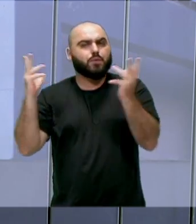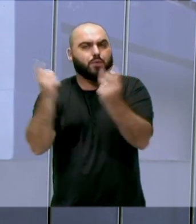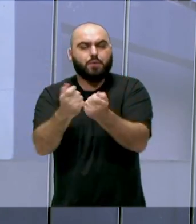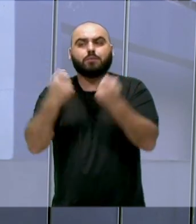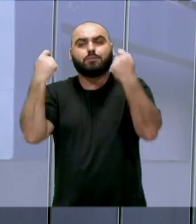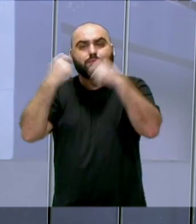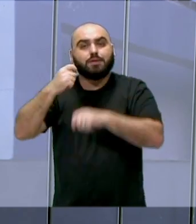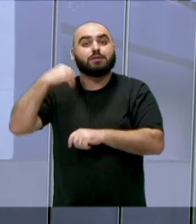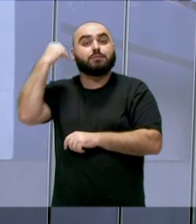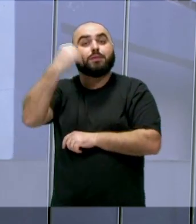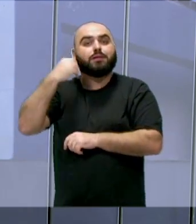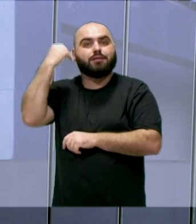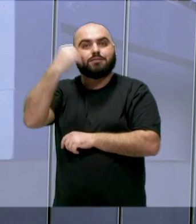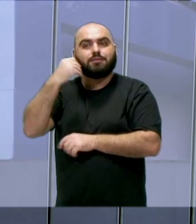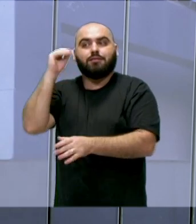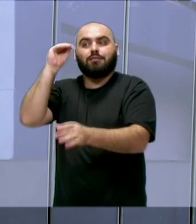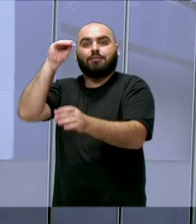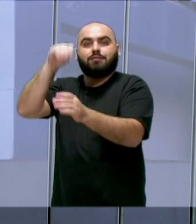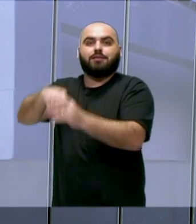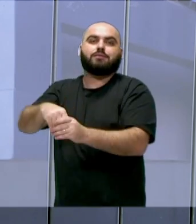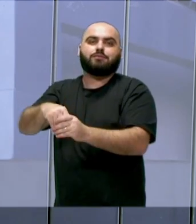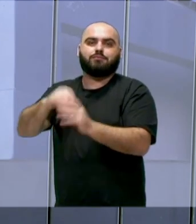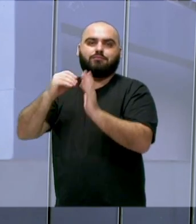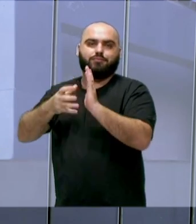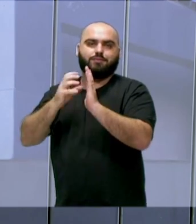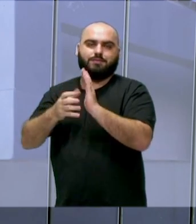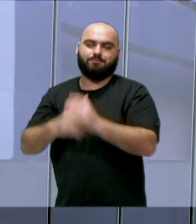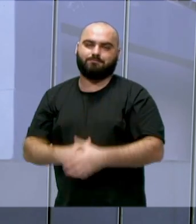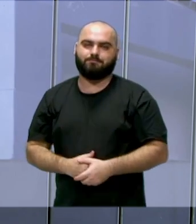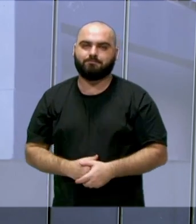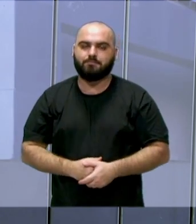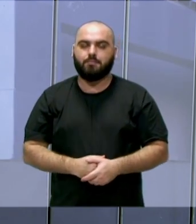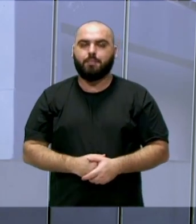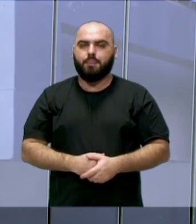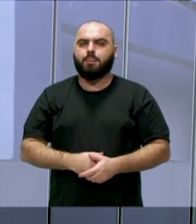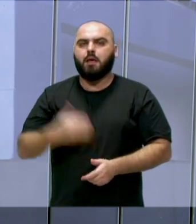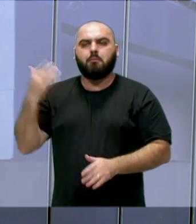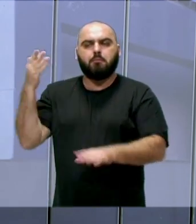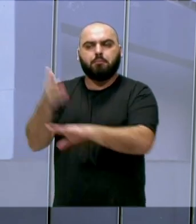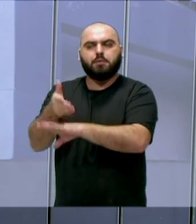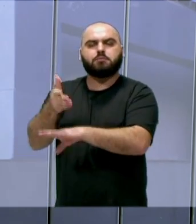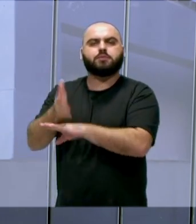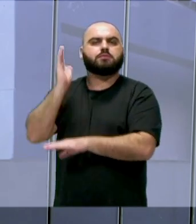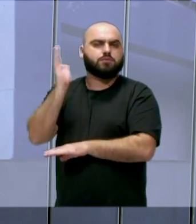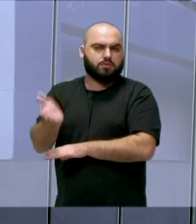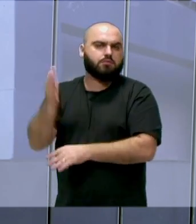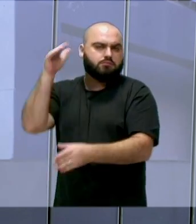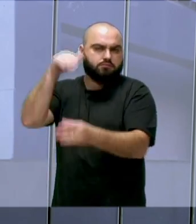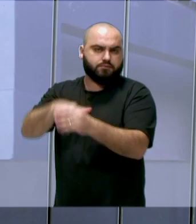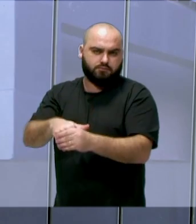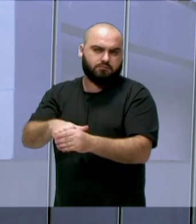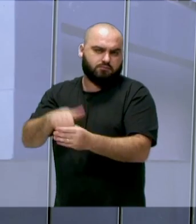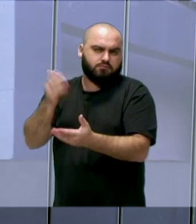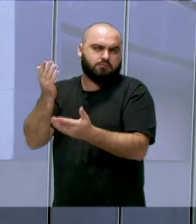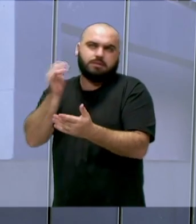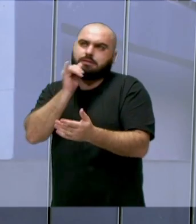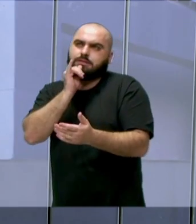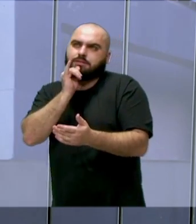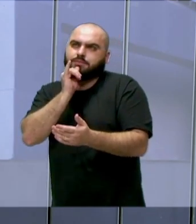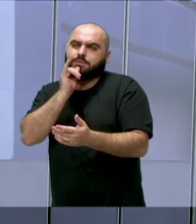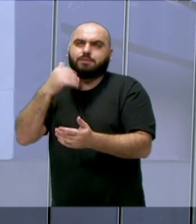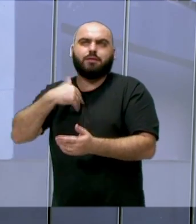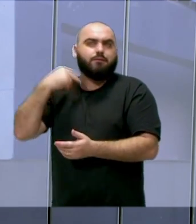de dentro da bolha política. Eu participei em outros processos eleitorais, tirando a minha candidatura